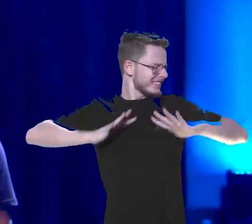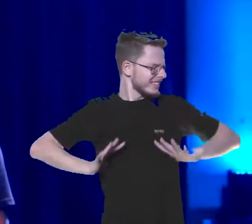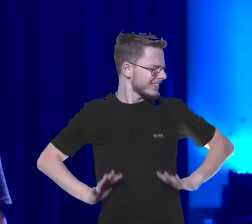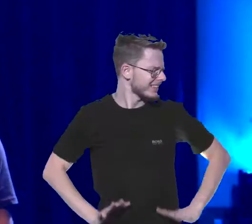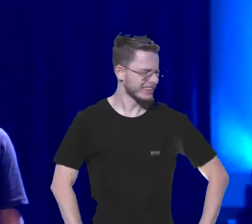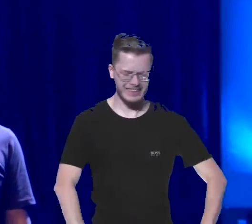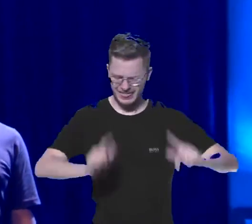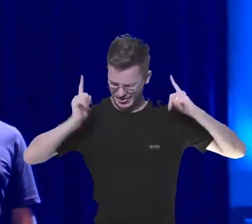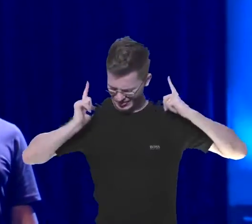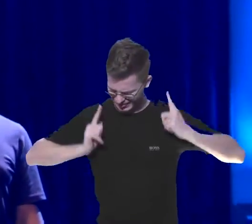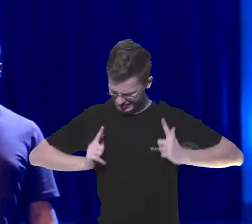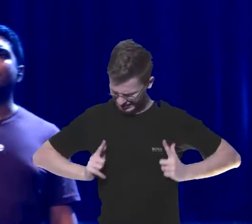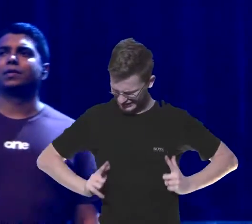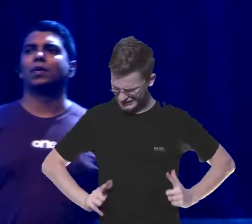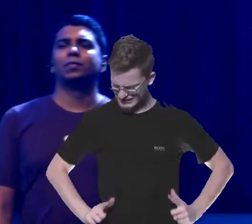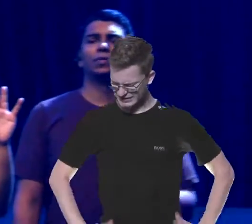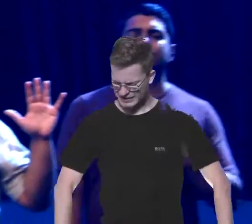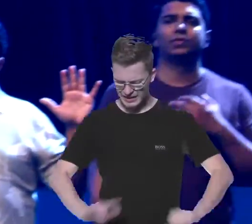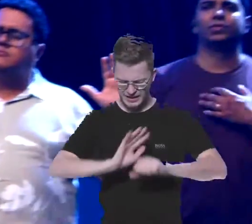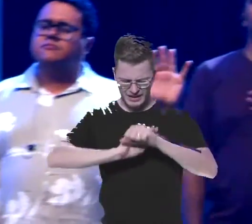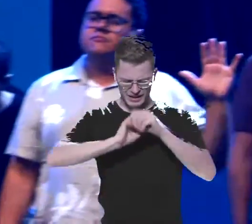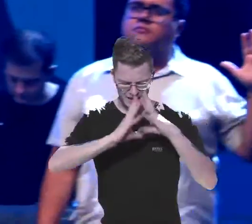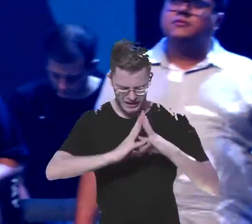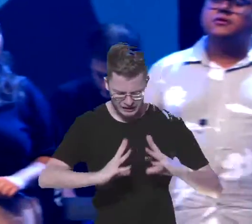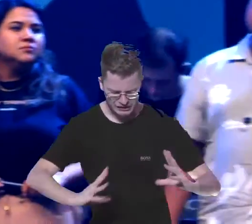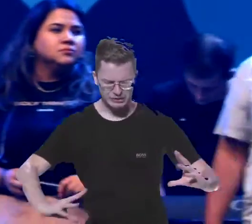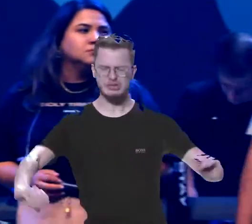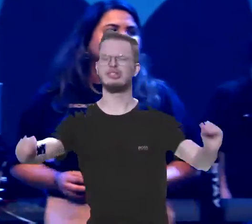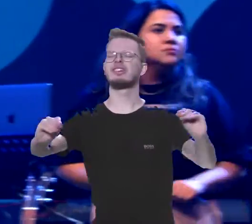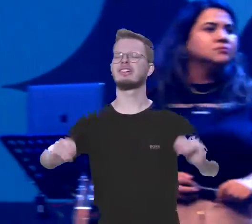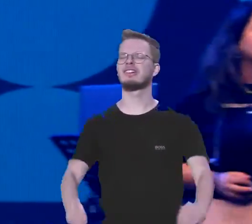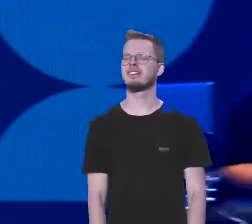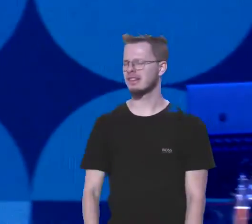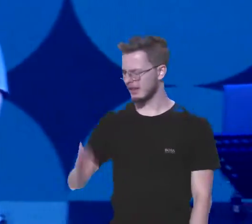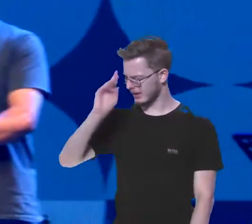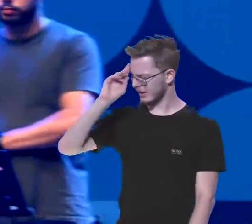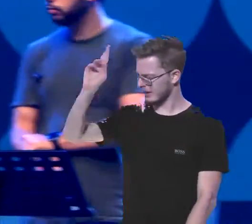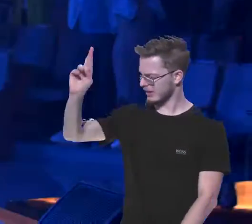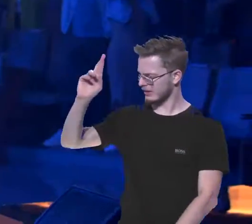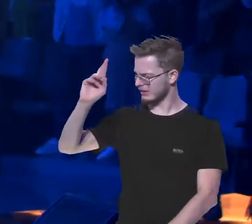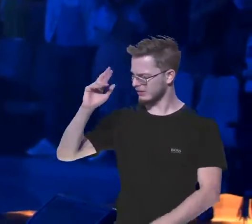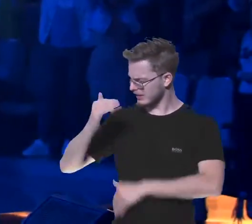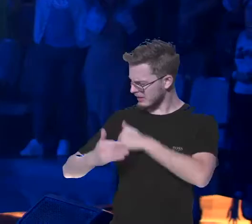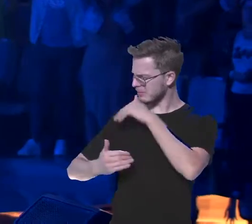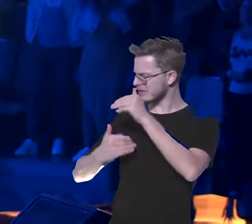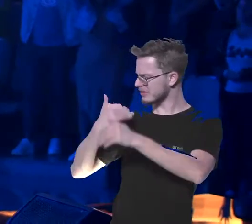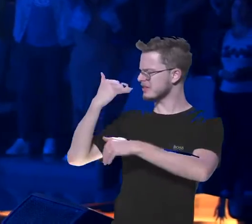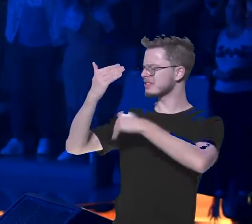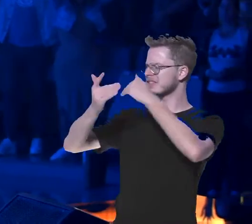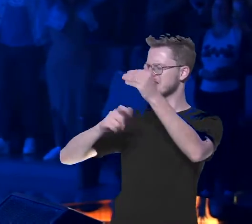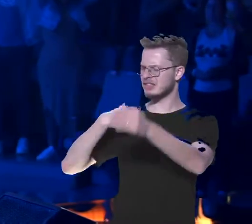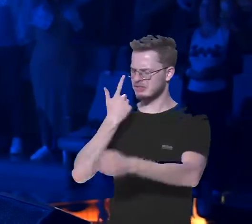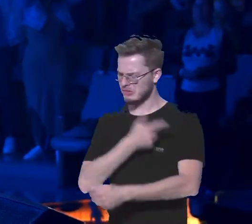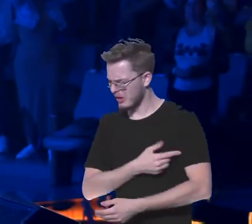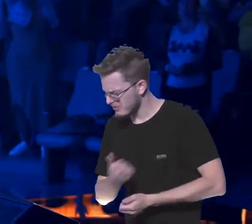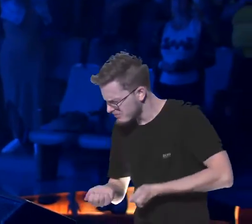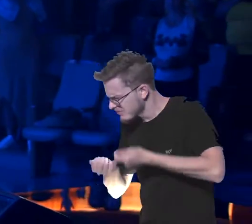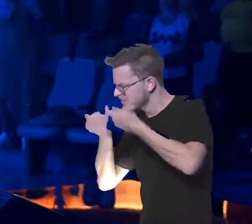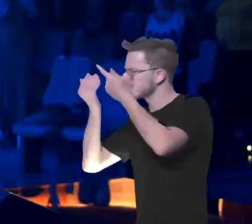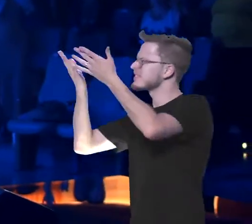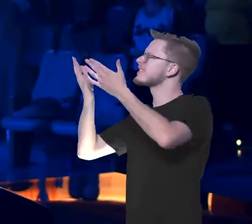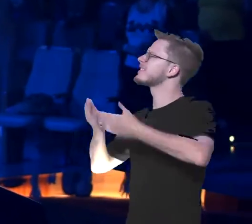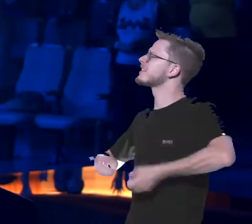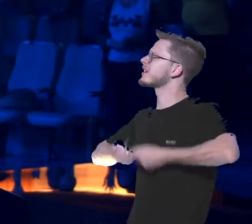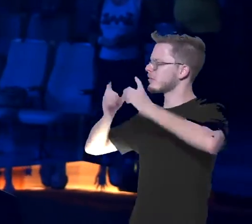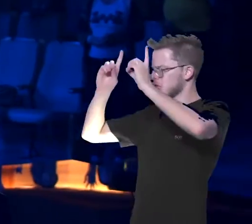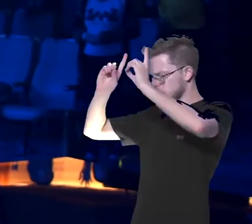nosso coração, Jesus. Cura o nosso coração. E Senhor, à medida que nós entregamos o direito de